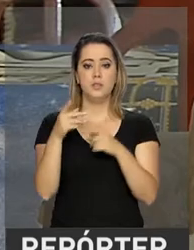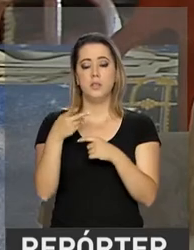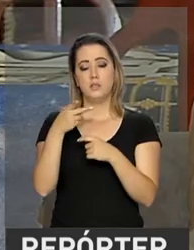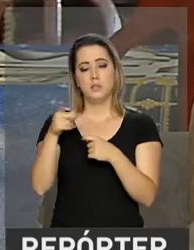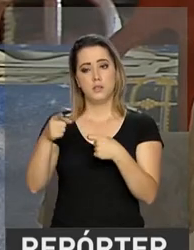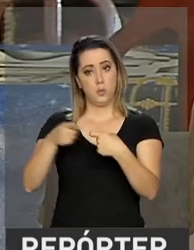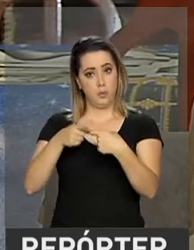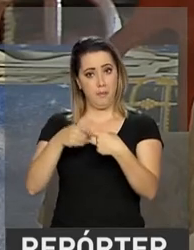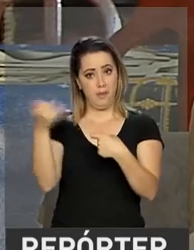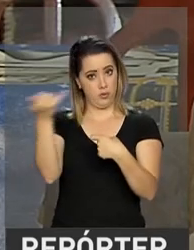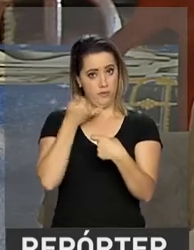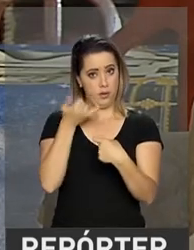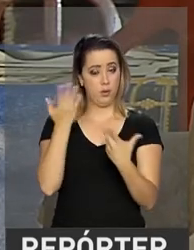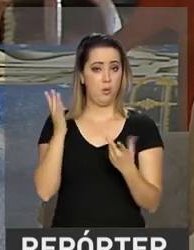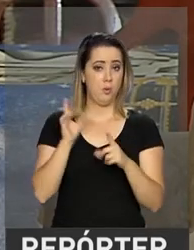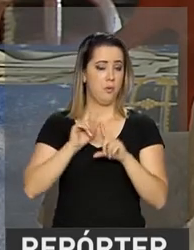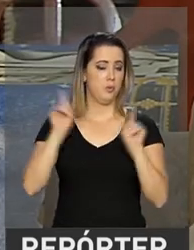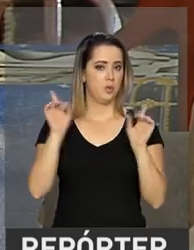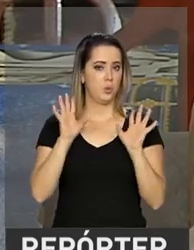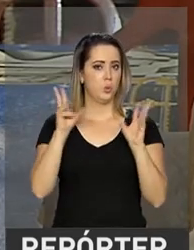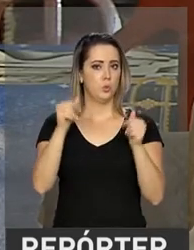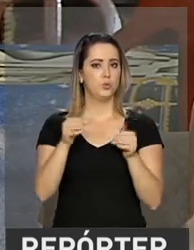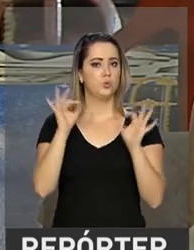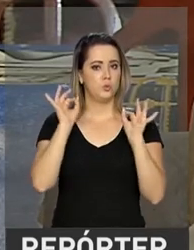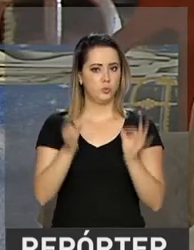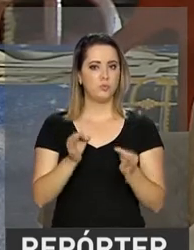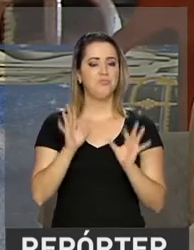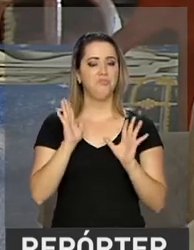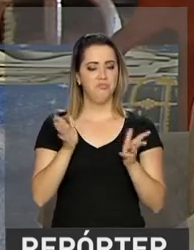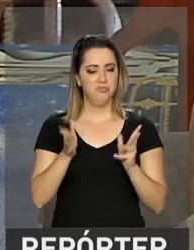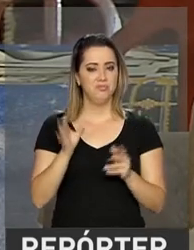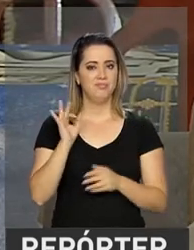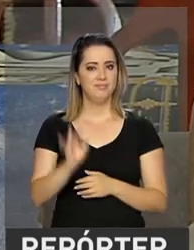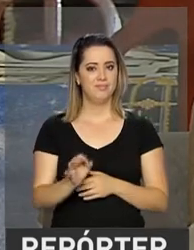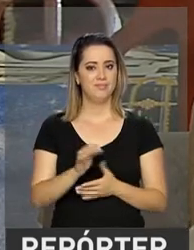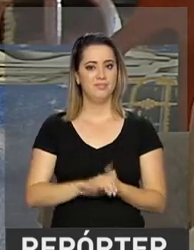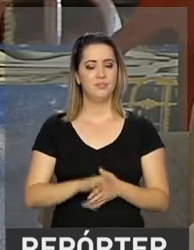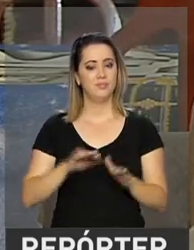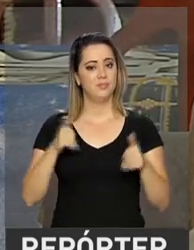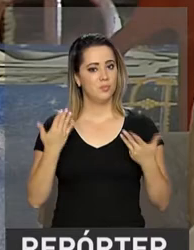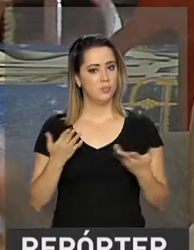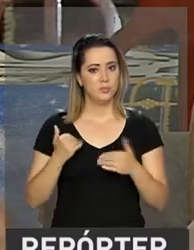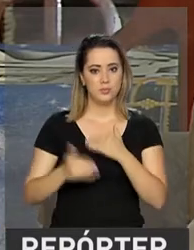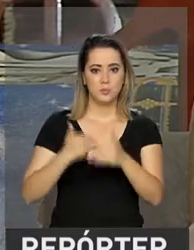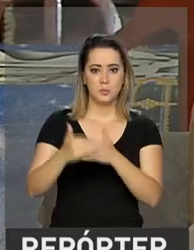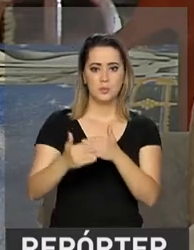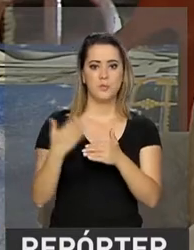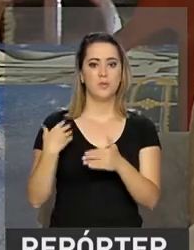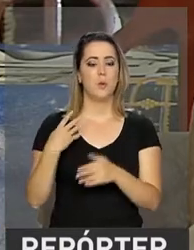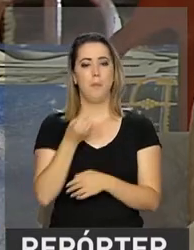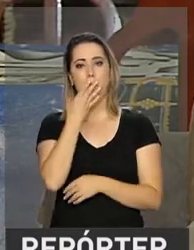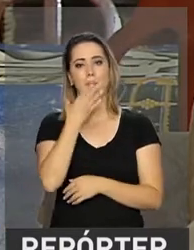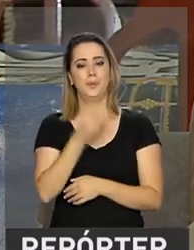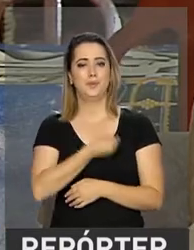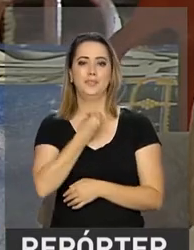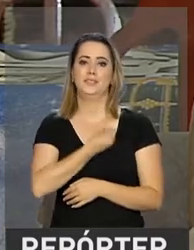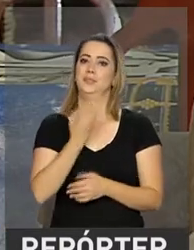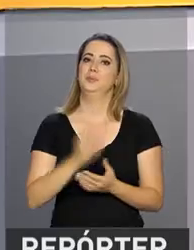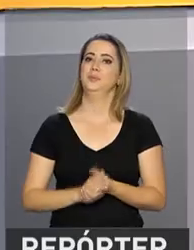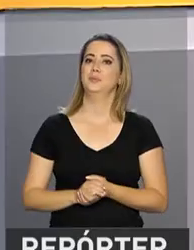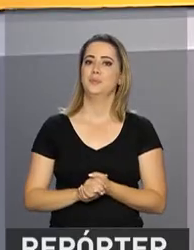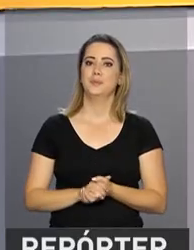recomendou a dar tudo certo que já deu certo graças a deus não sinto que confessou coisa boa